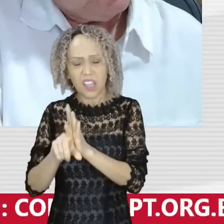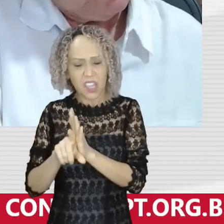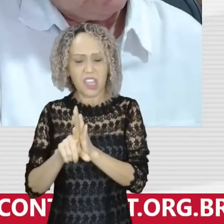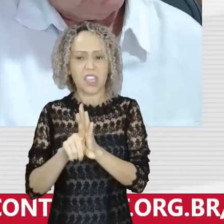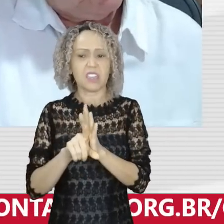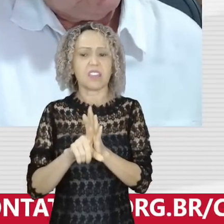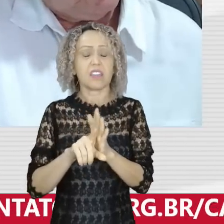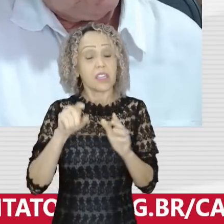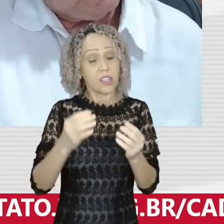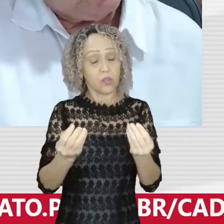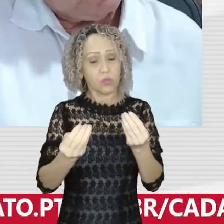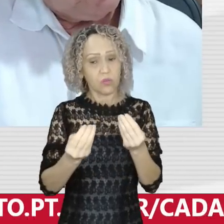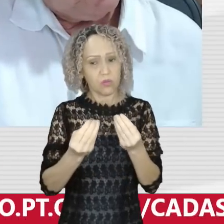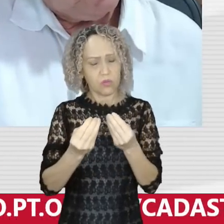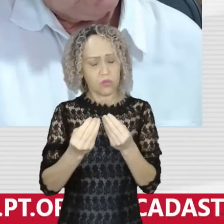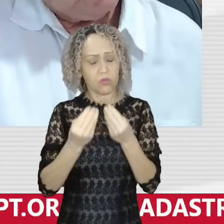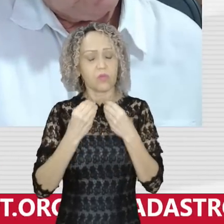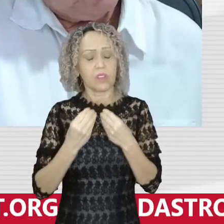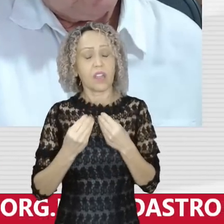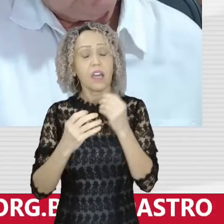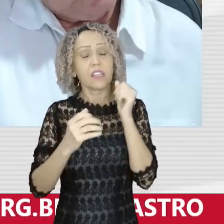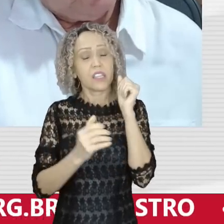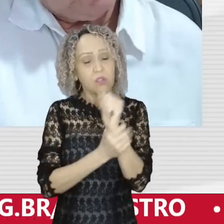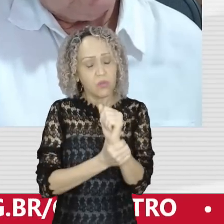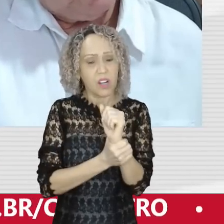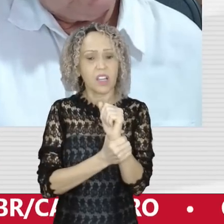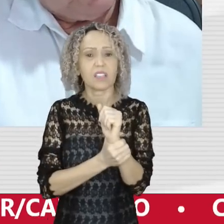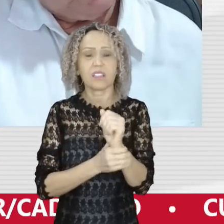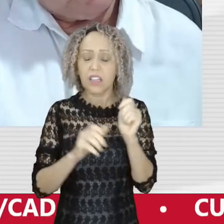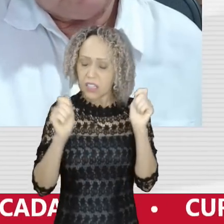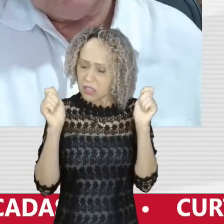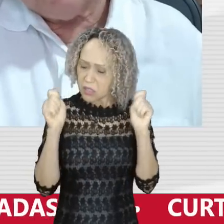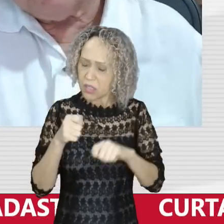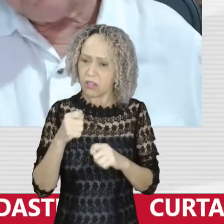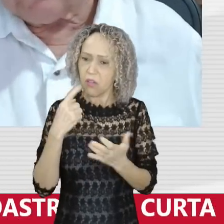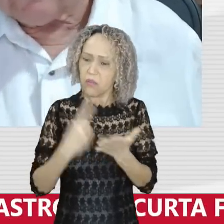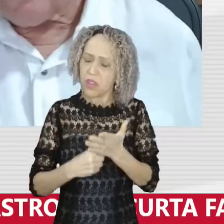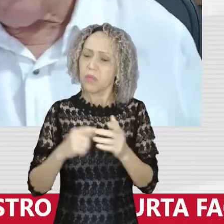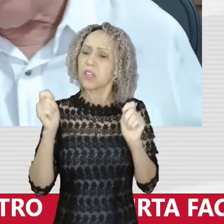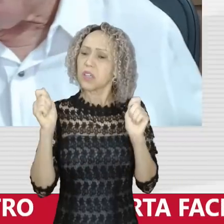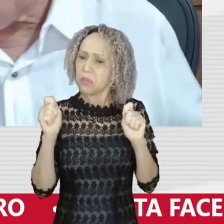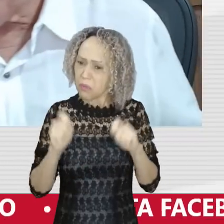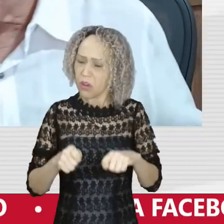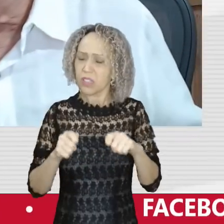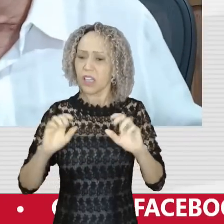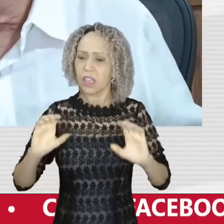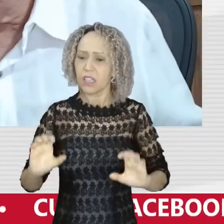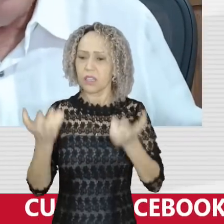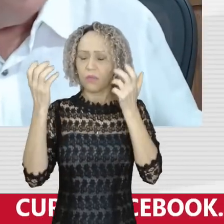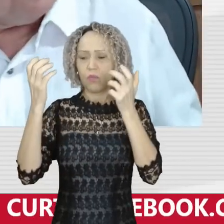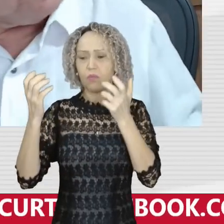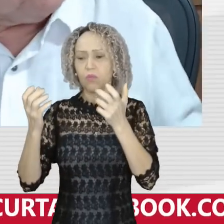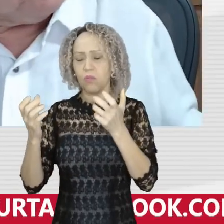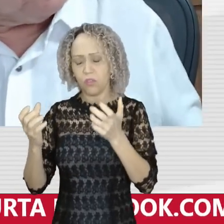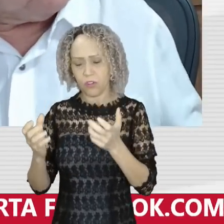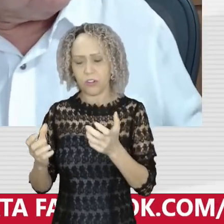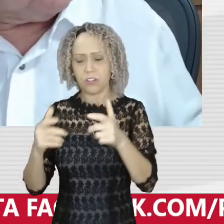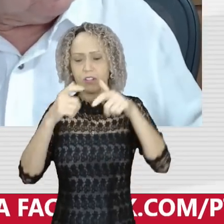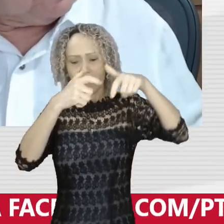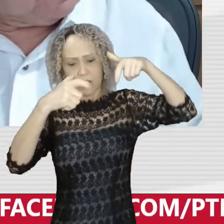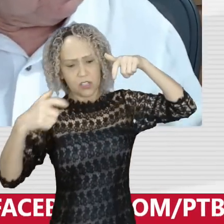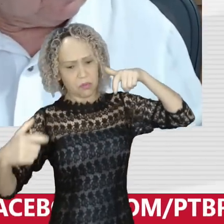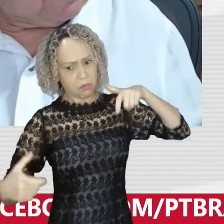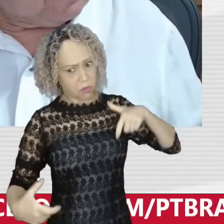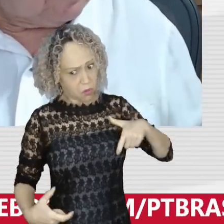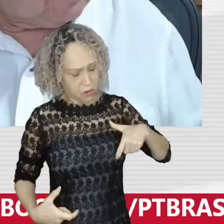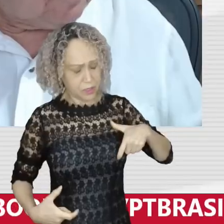esse momento, como eu já disse, histórico para nós. Então, não realmente temos que fazer o destaque da